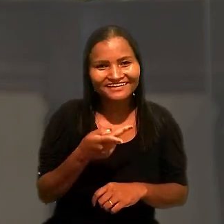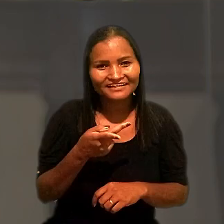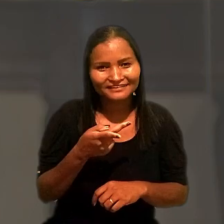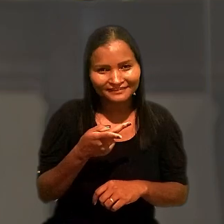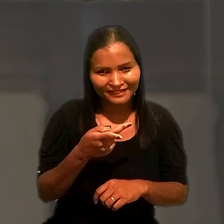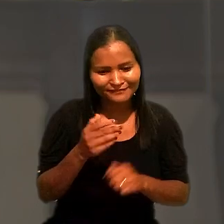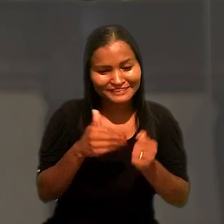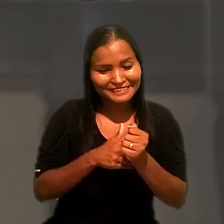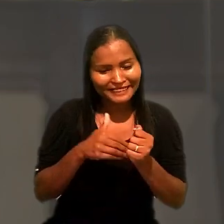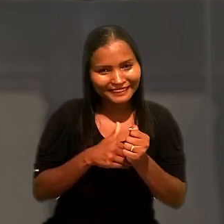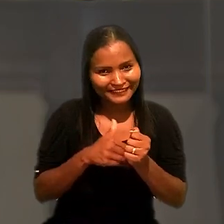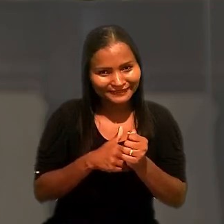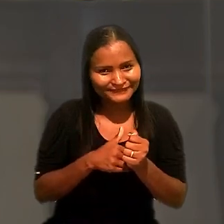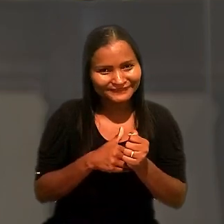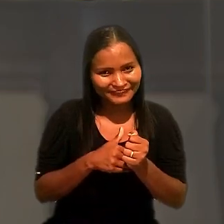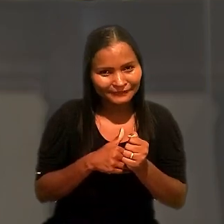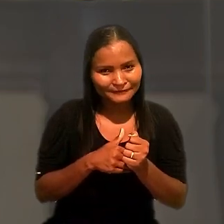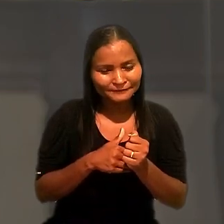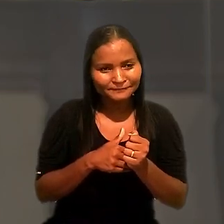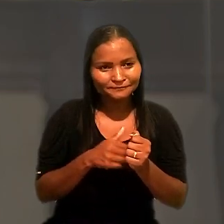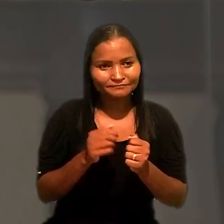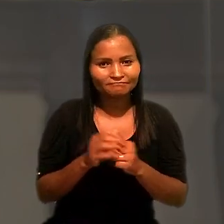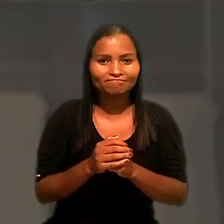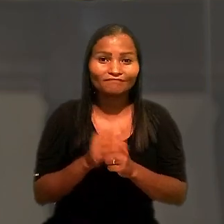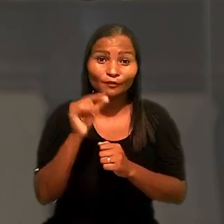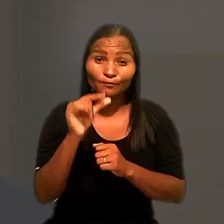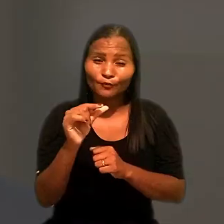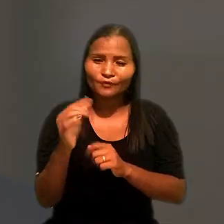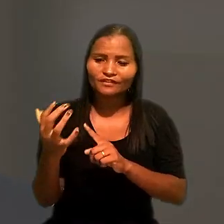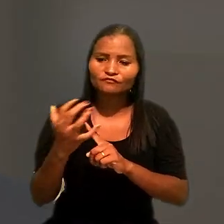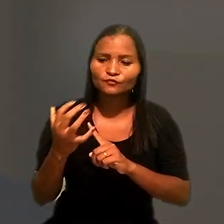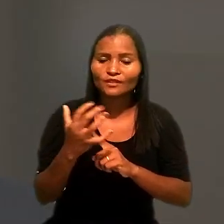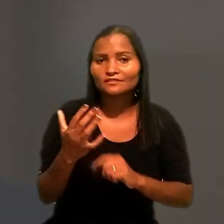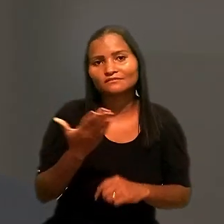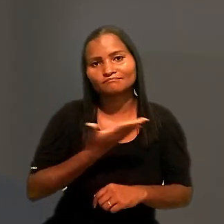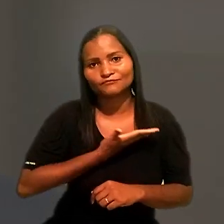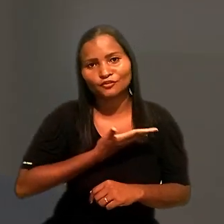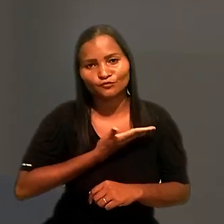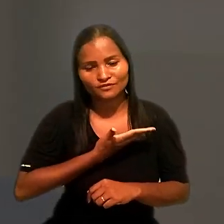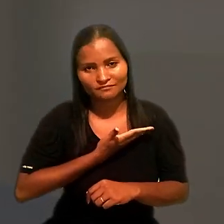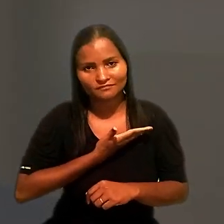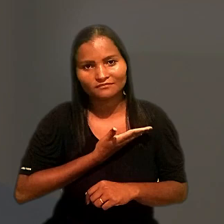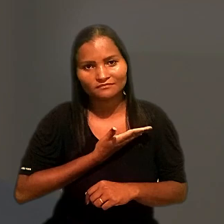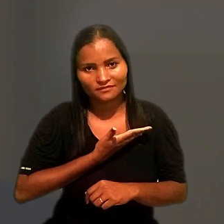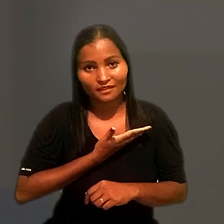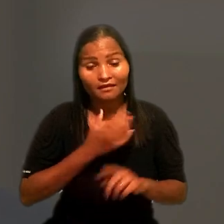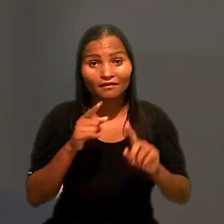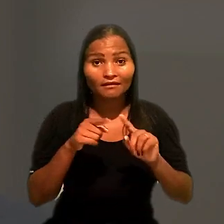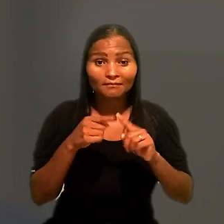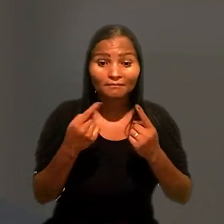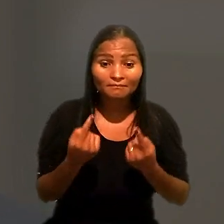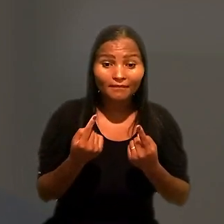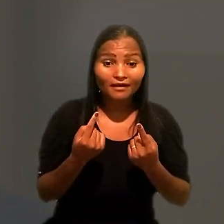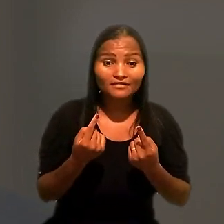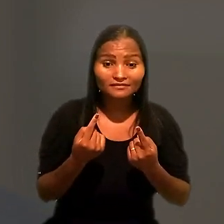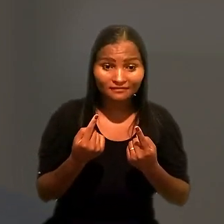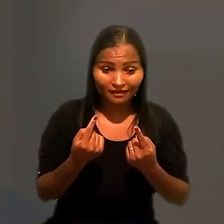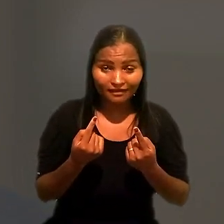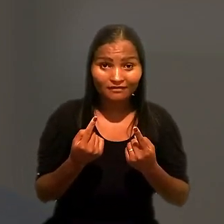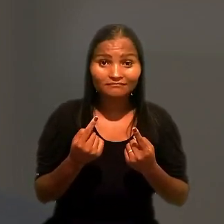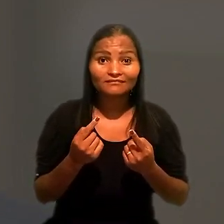permito-lhe dizer, assim, uma confidência. Pouca influência de alguns amigos, sobretudo